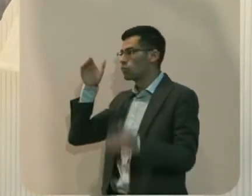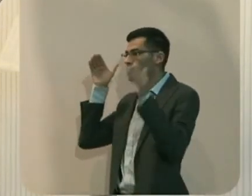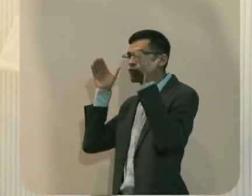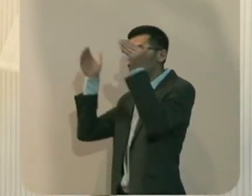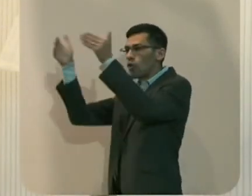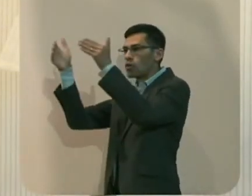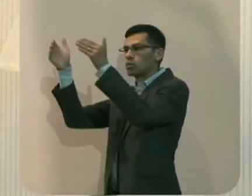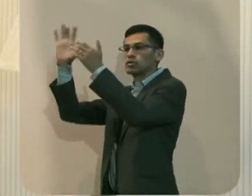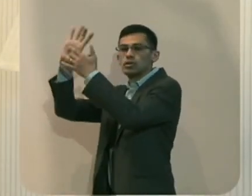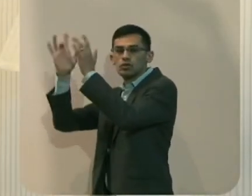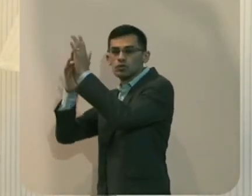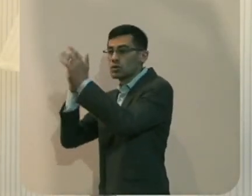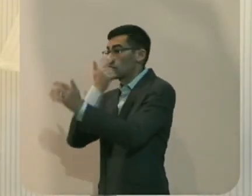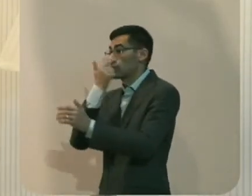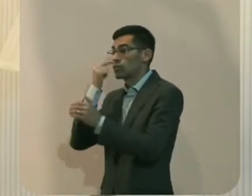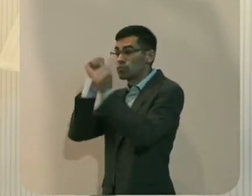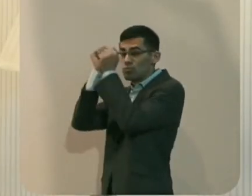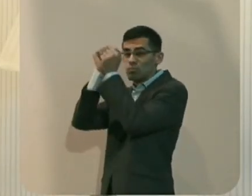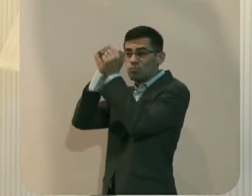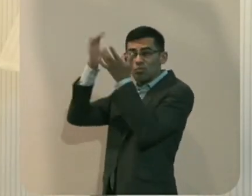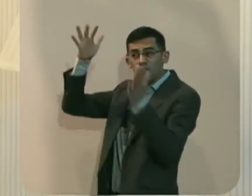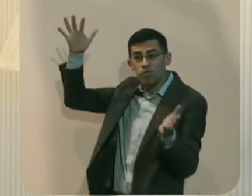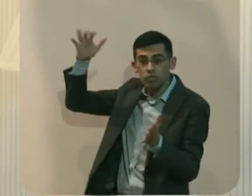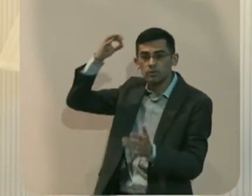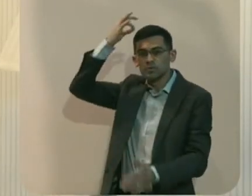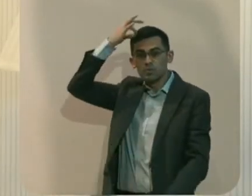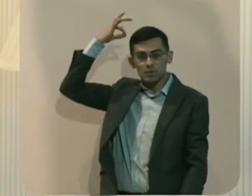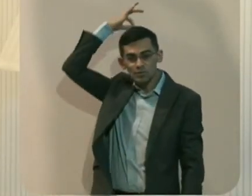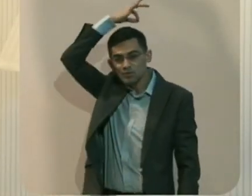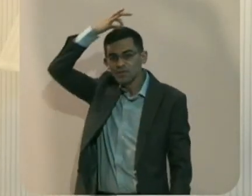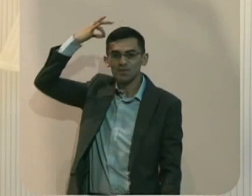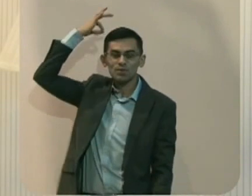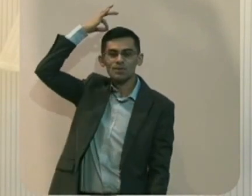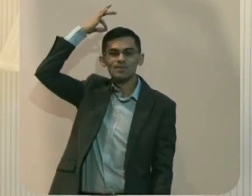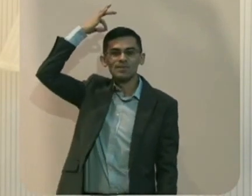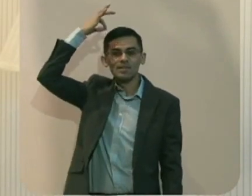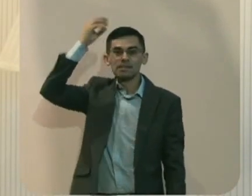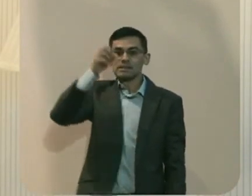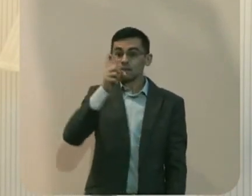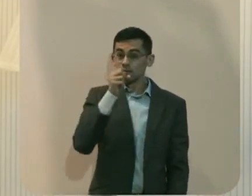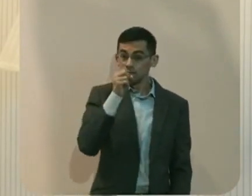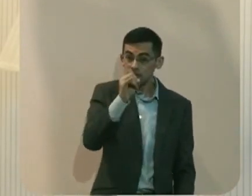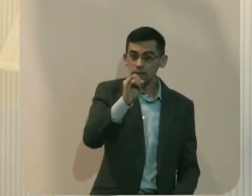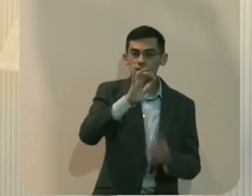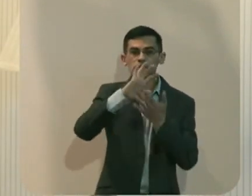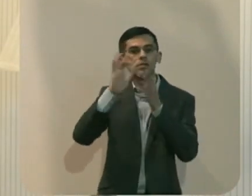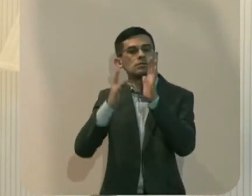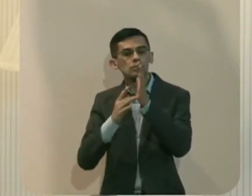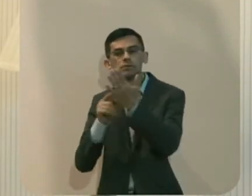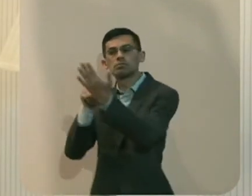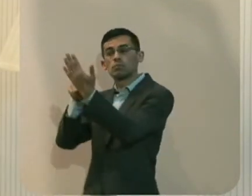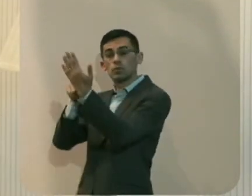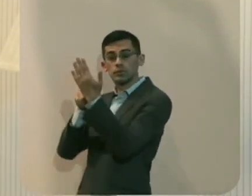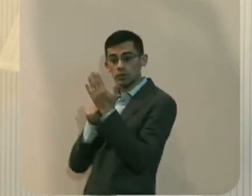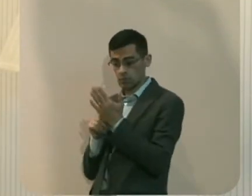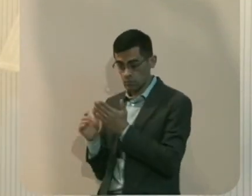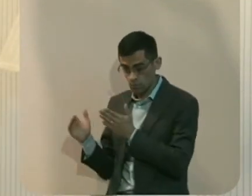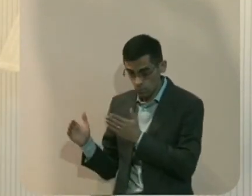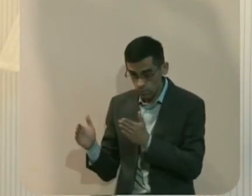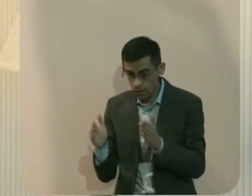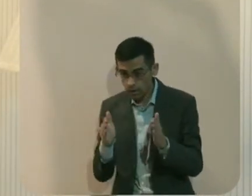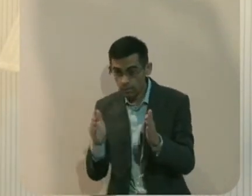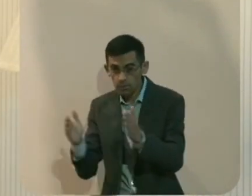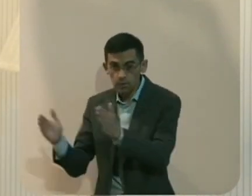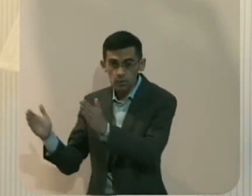em Jesus, meus olhos são iluminados pelo Espírito Santo. E se Jesus está mostrando um caminho,